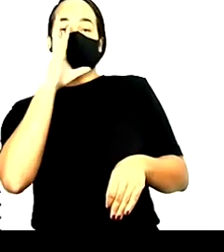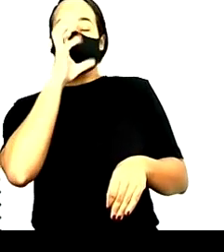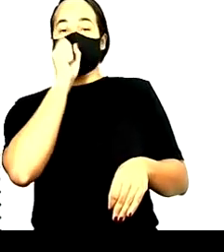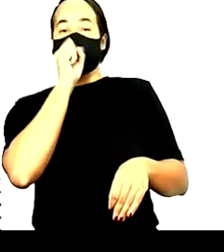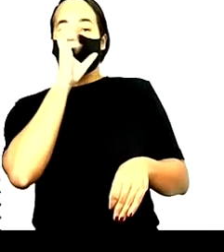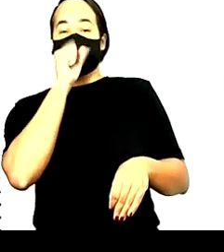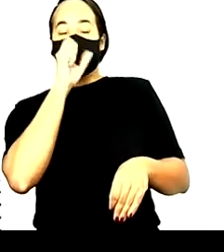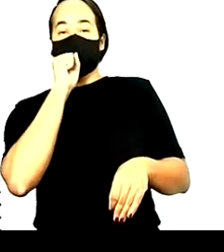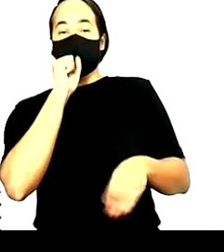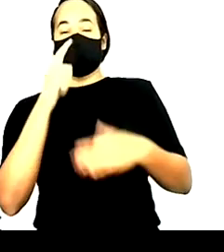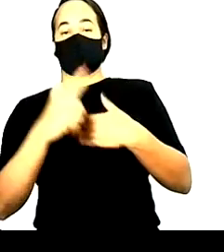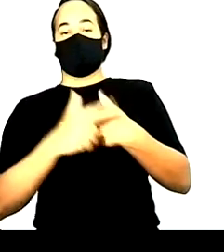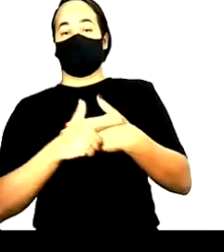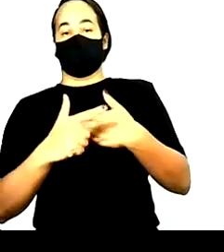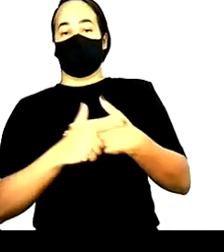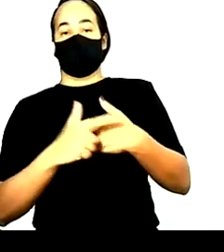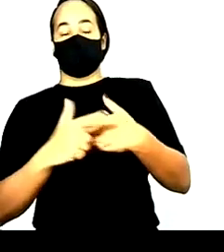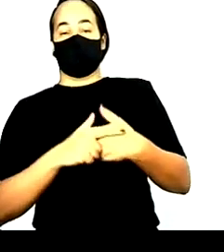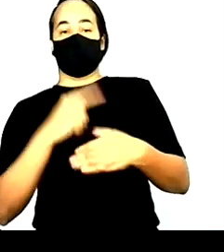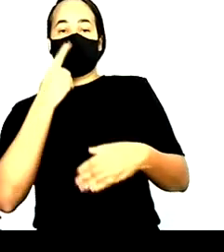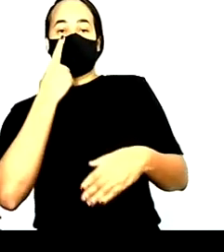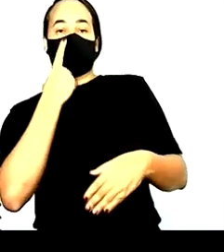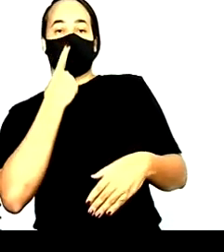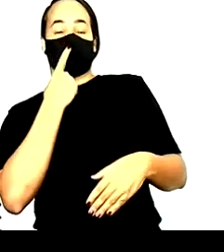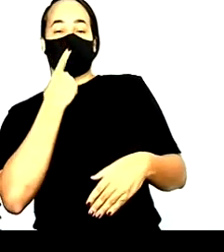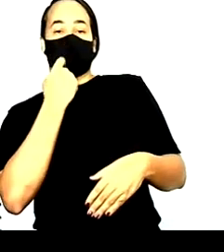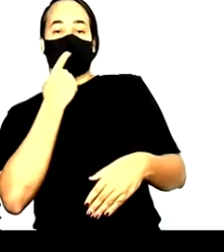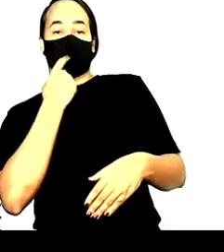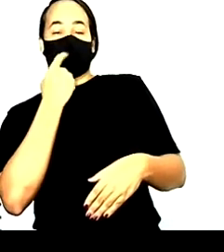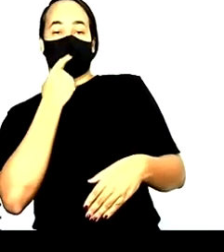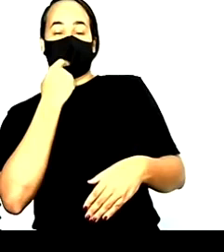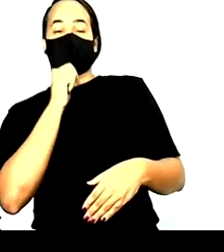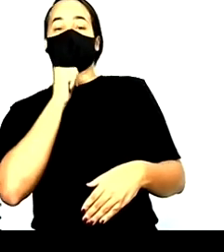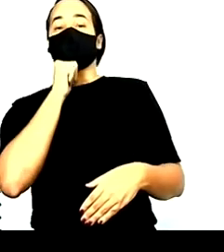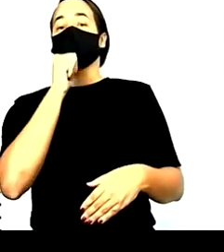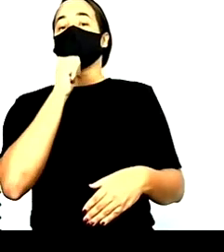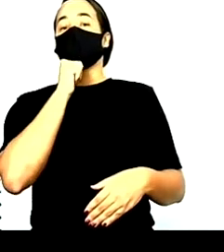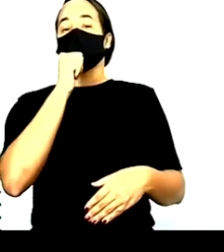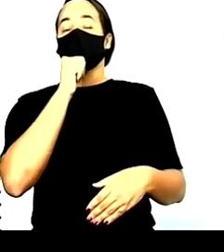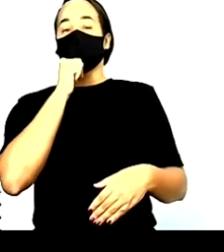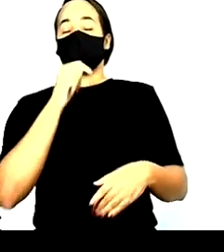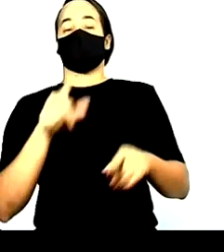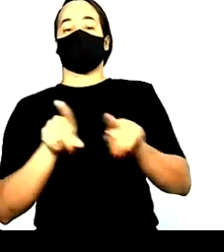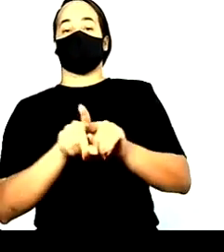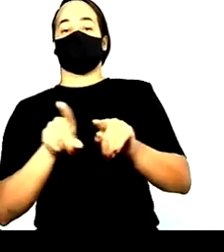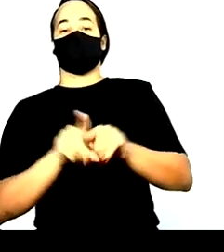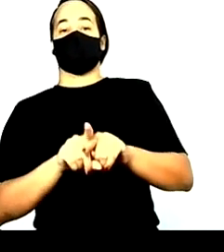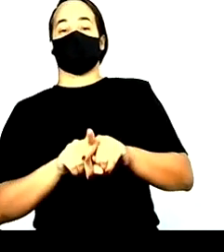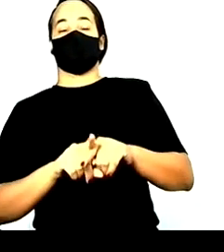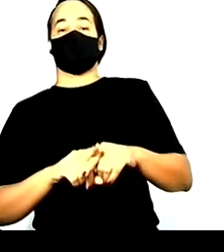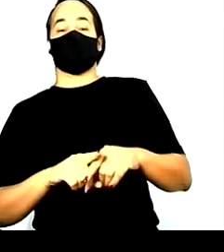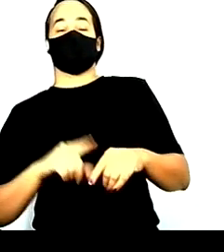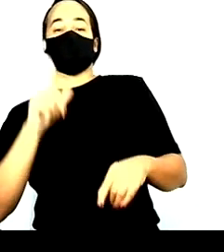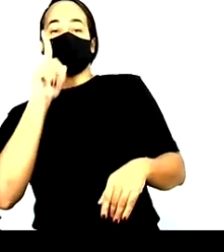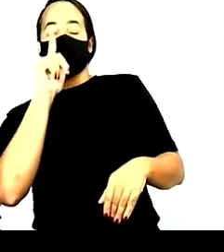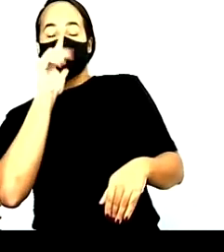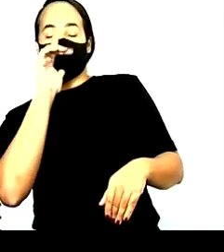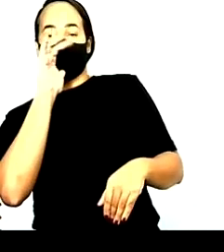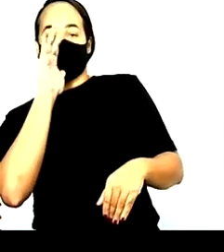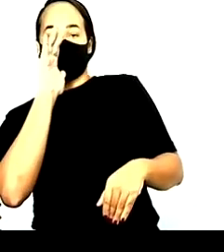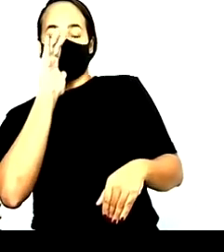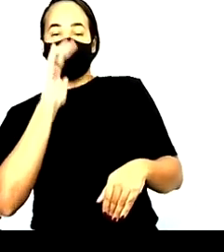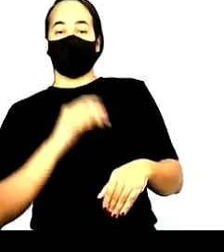são a passagem do sangue durante a menstruação e a penetração do pênis durante a relação